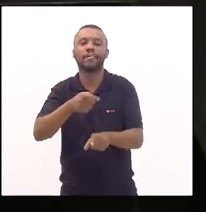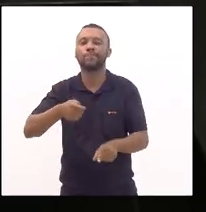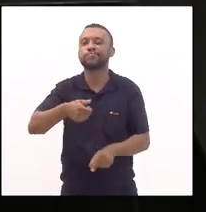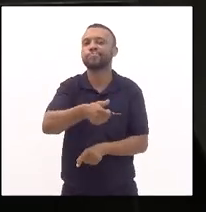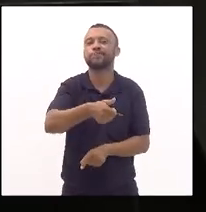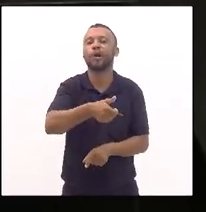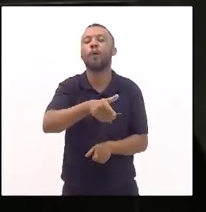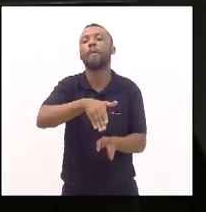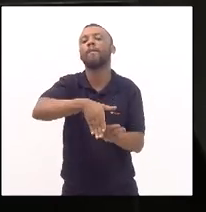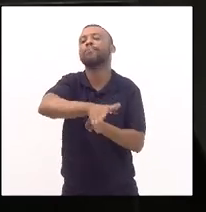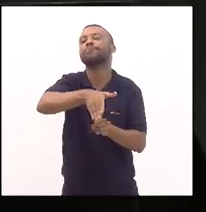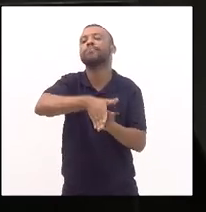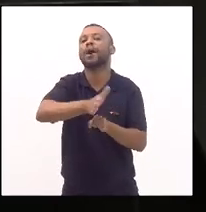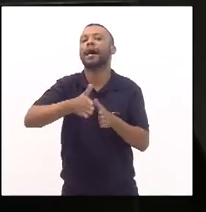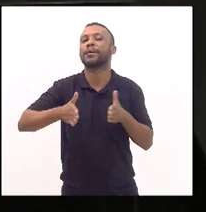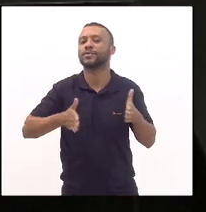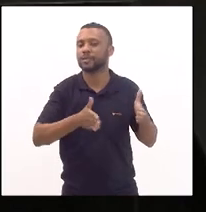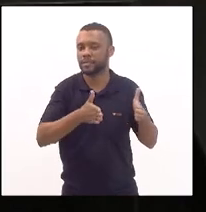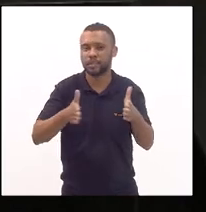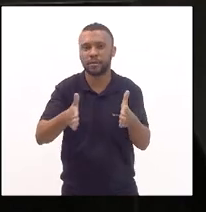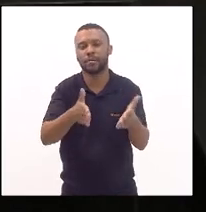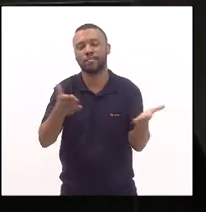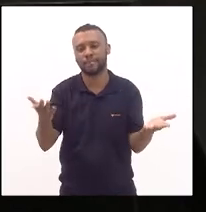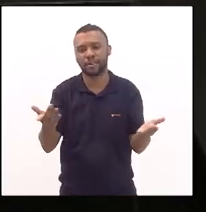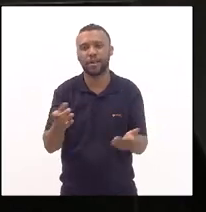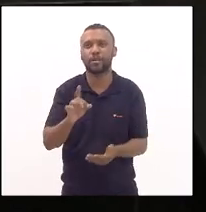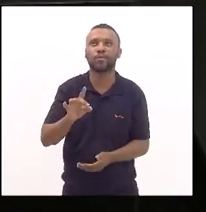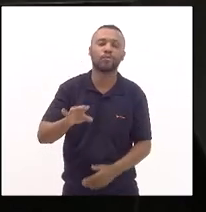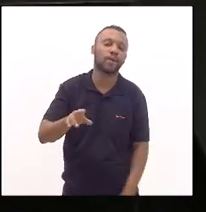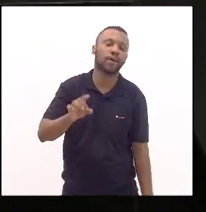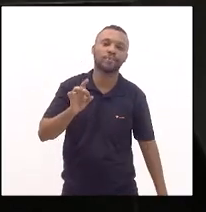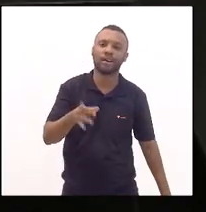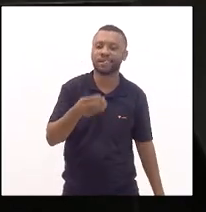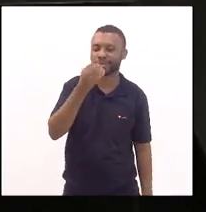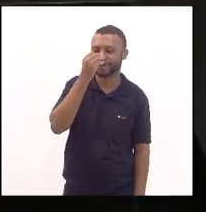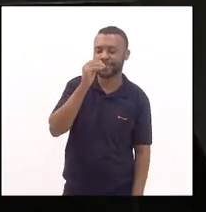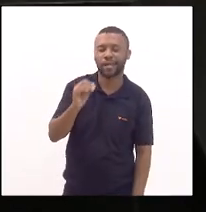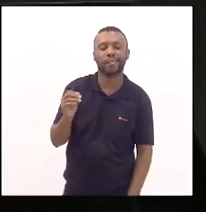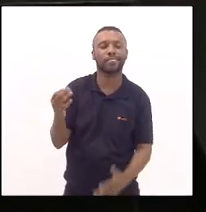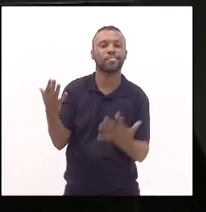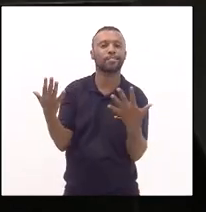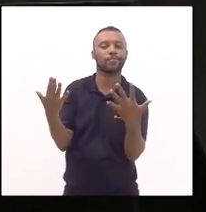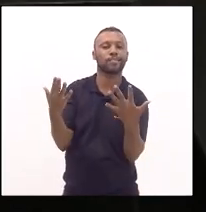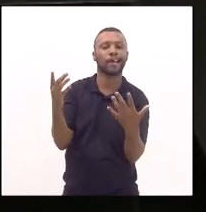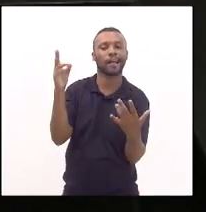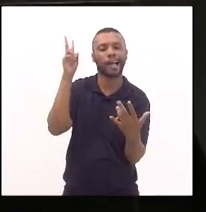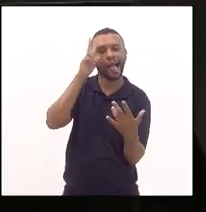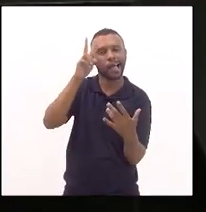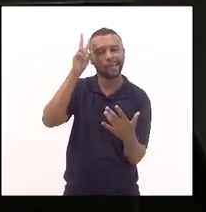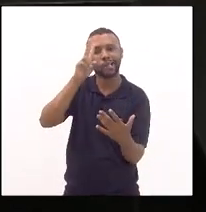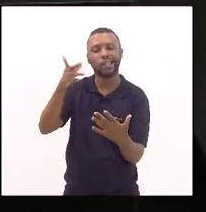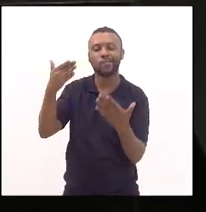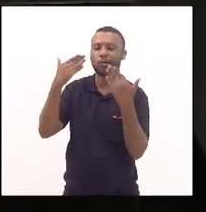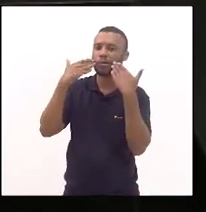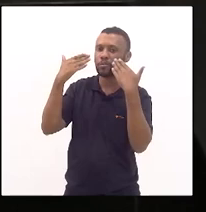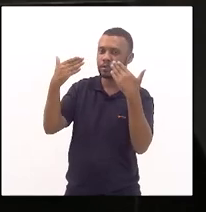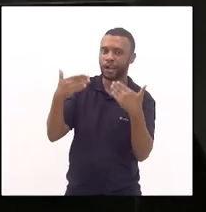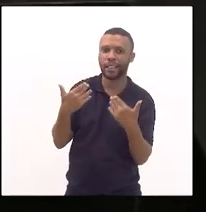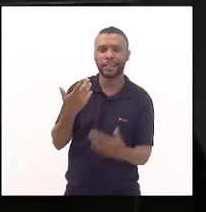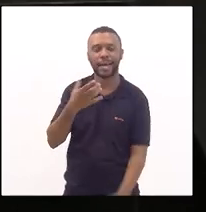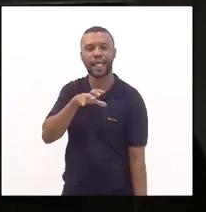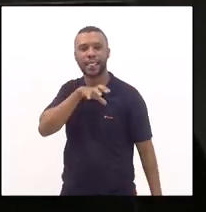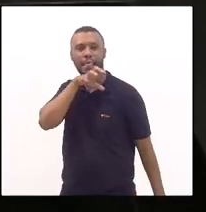uma direção, não é? Deixando de ser apenas aquela história que nos foi mostrada, não é? Daquele animal